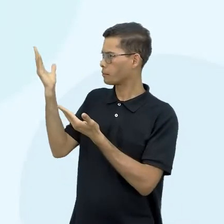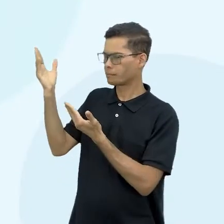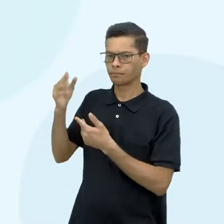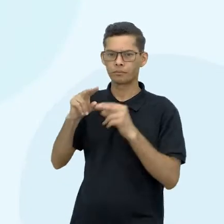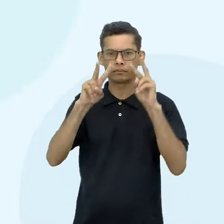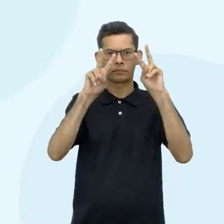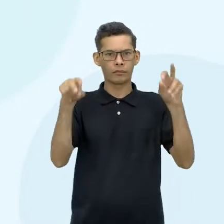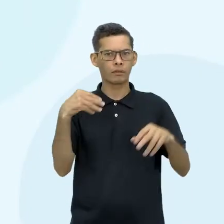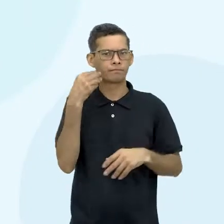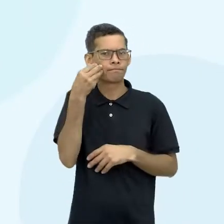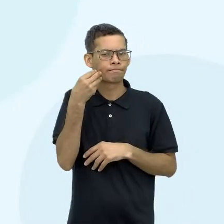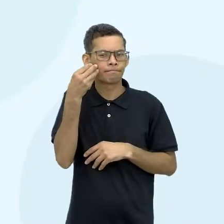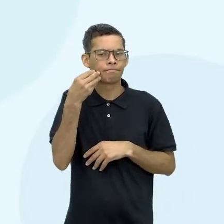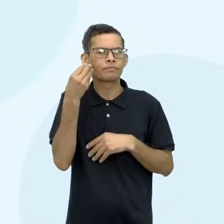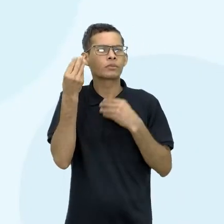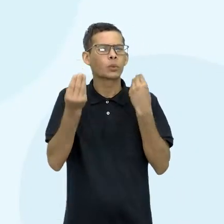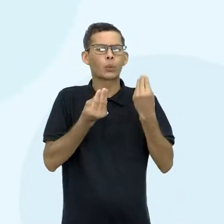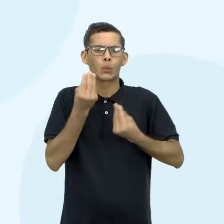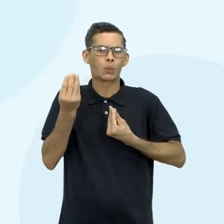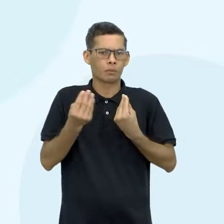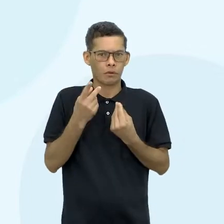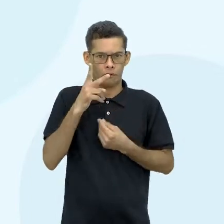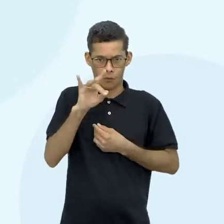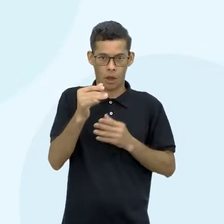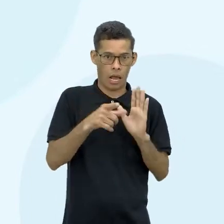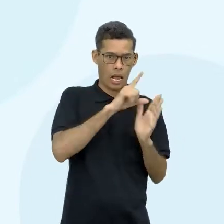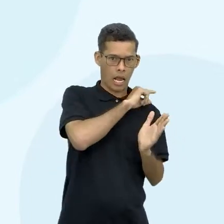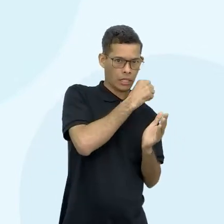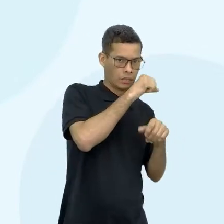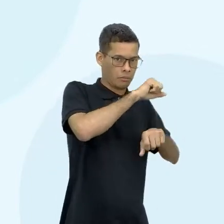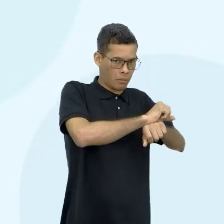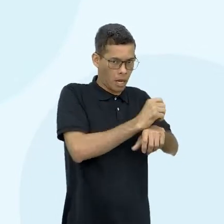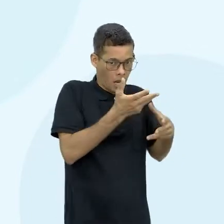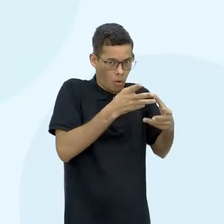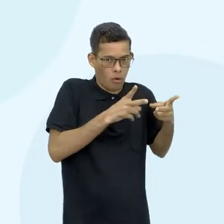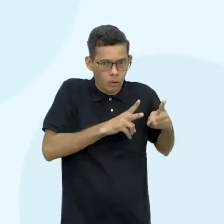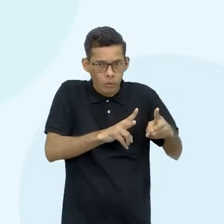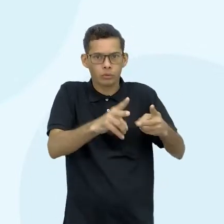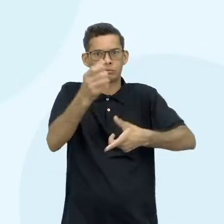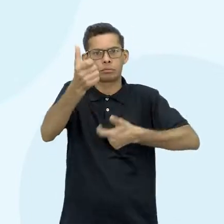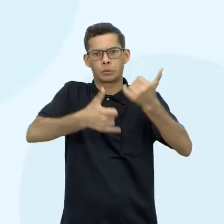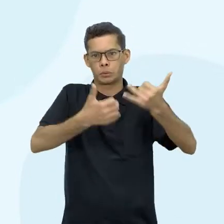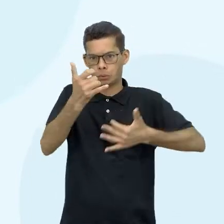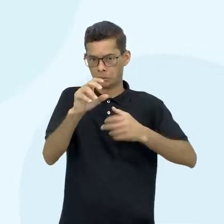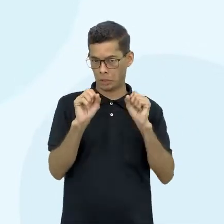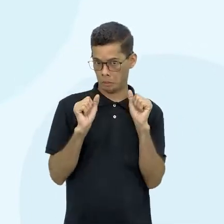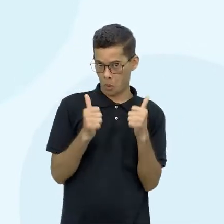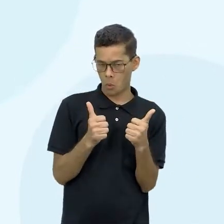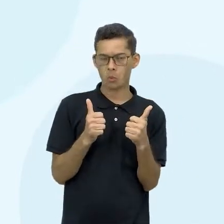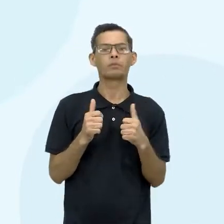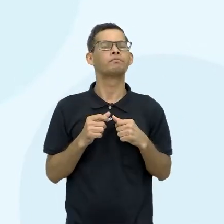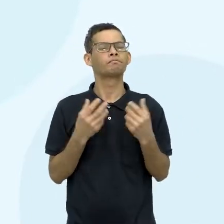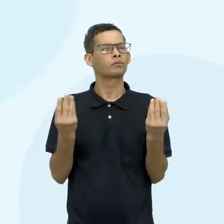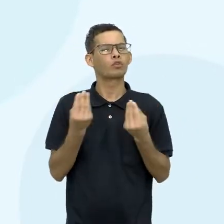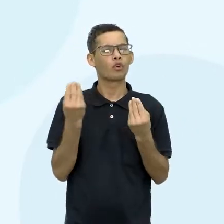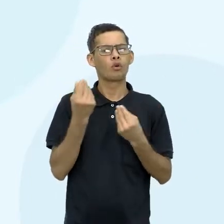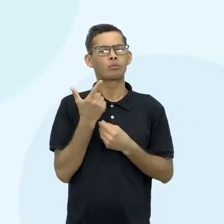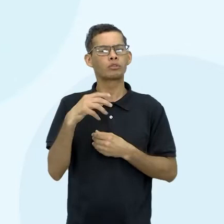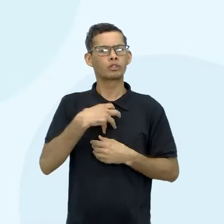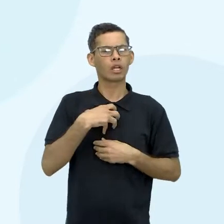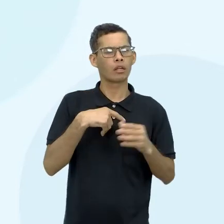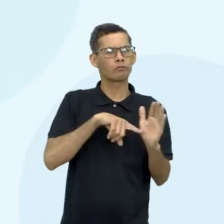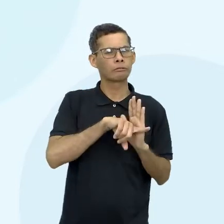só, eu vou continuar da onde eu parei na aula passada para falar quais são as outras formas de pesquisa